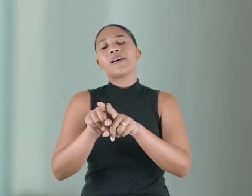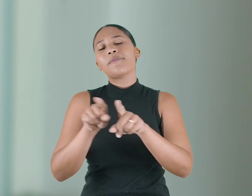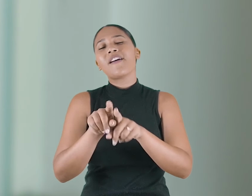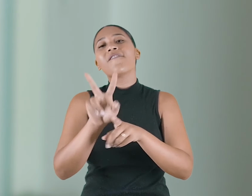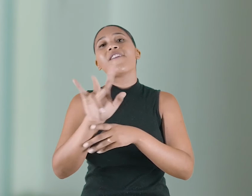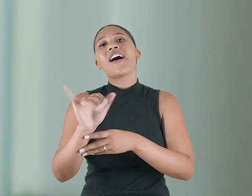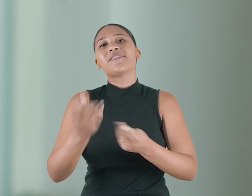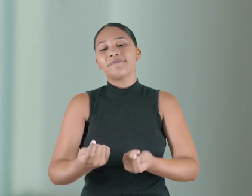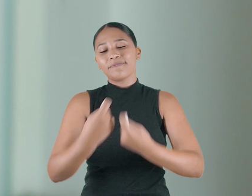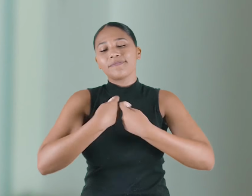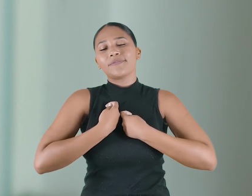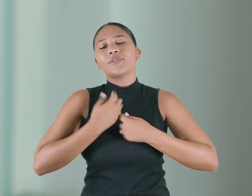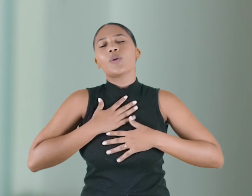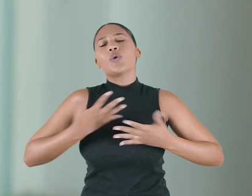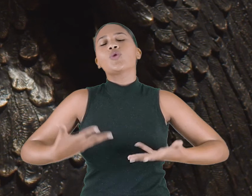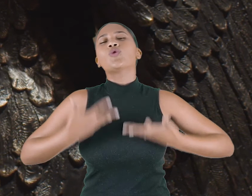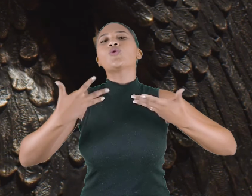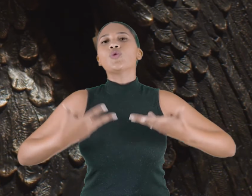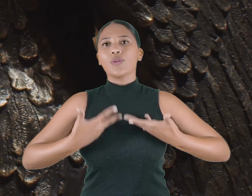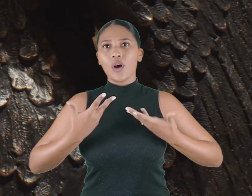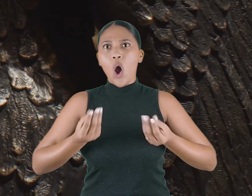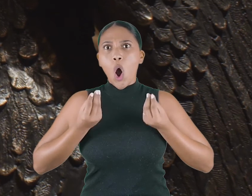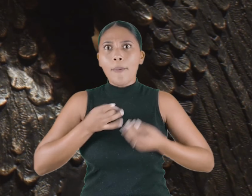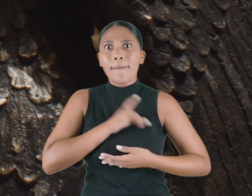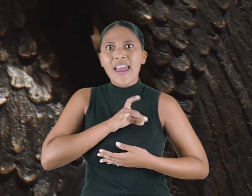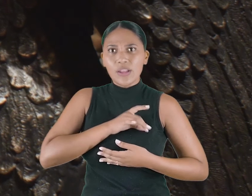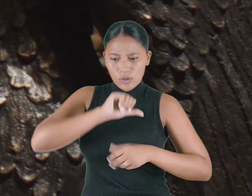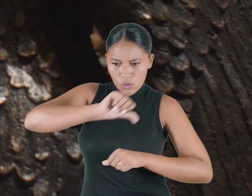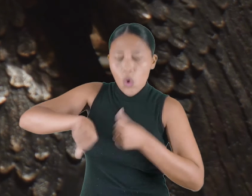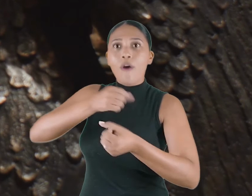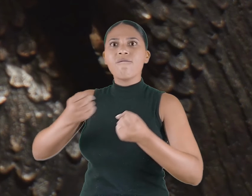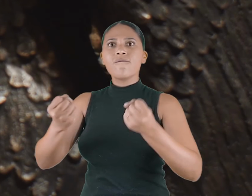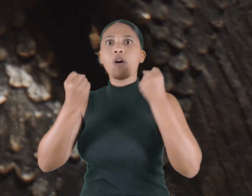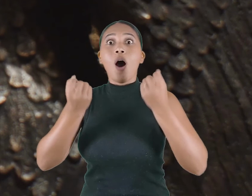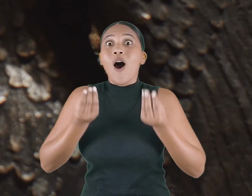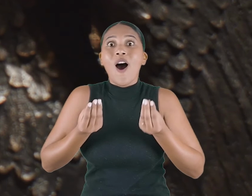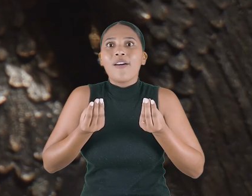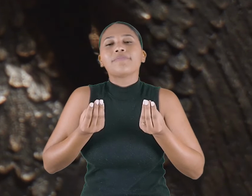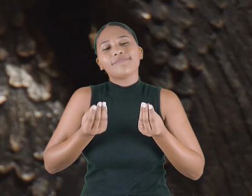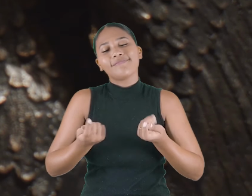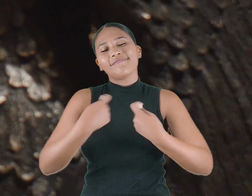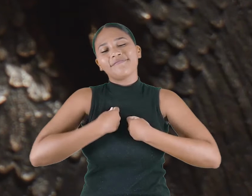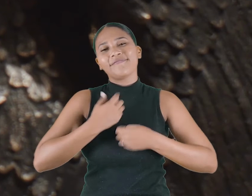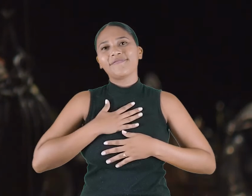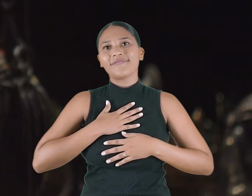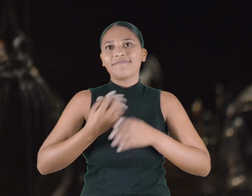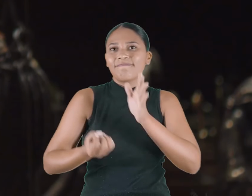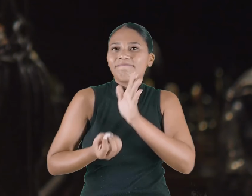vai promover, né? Como transmutar esse medo em força fez com que